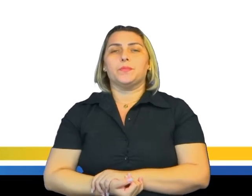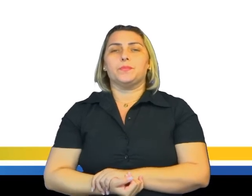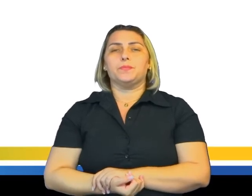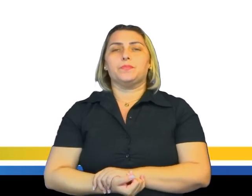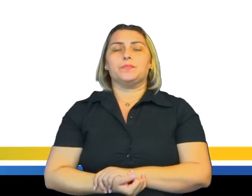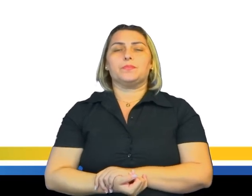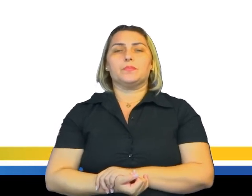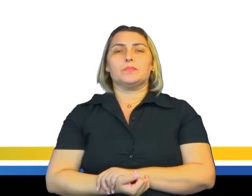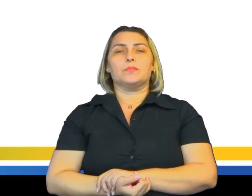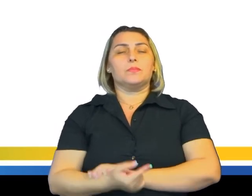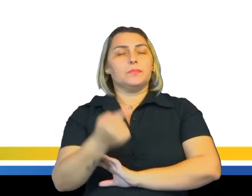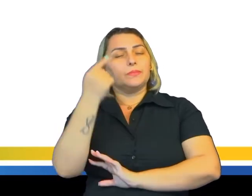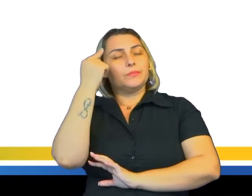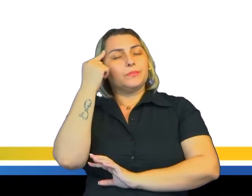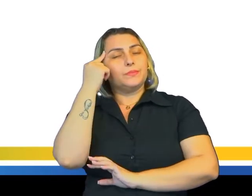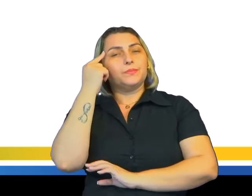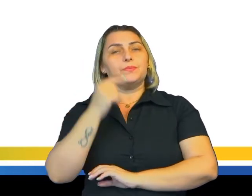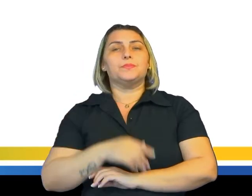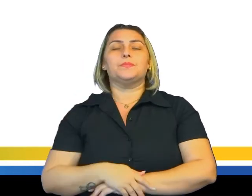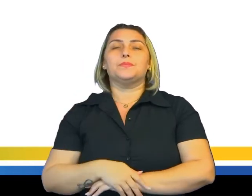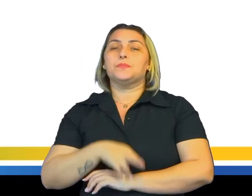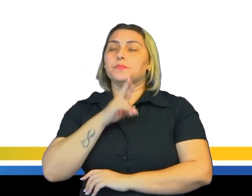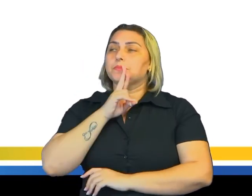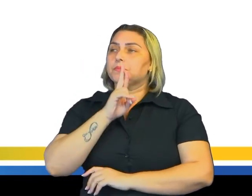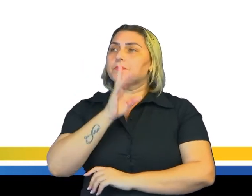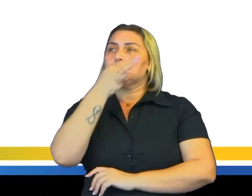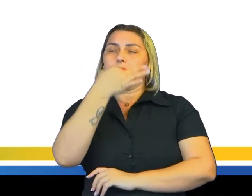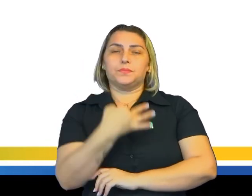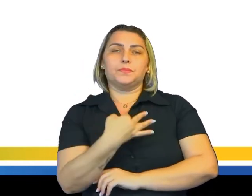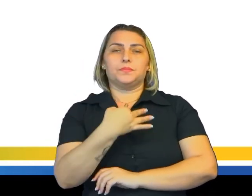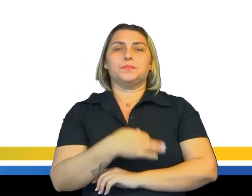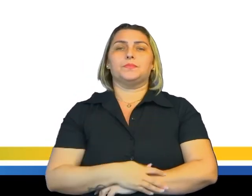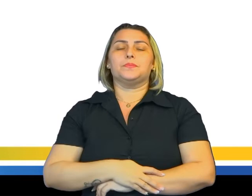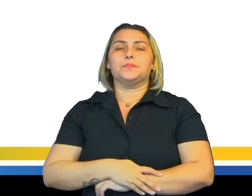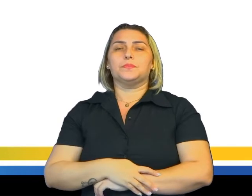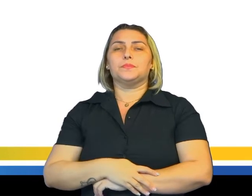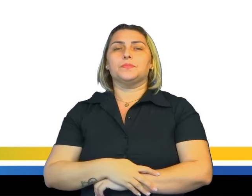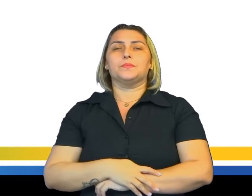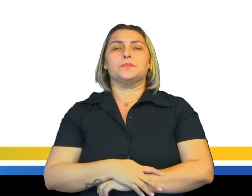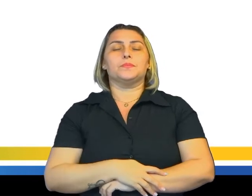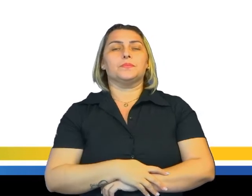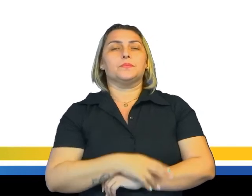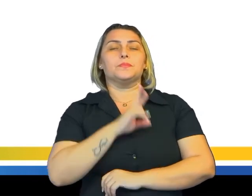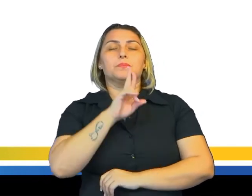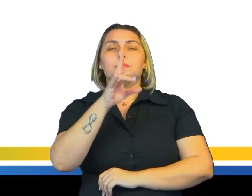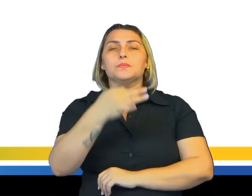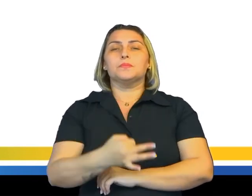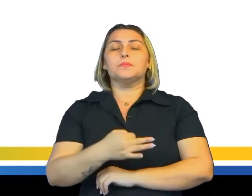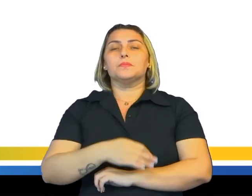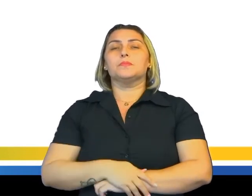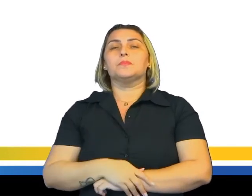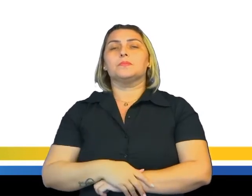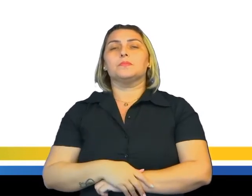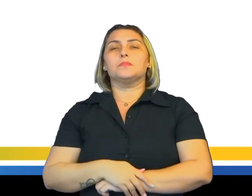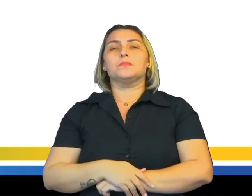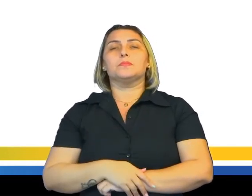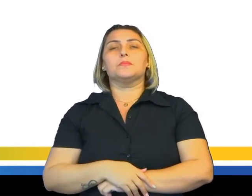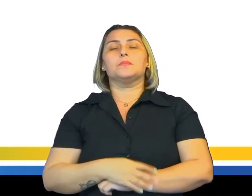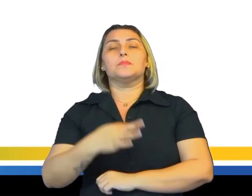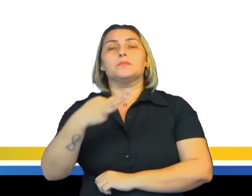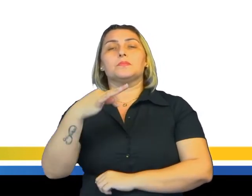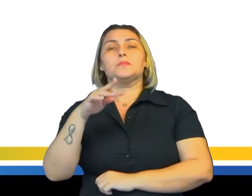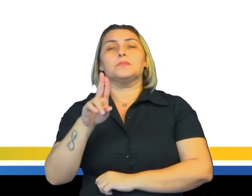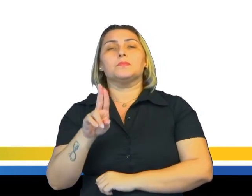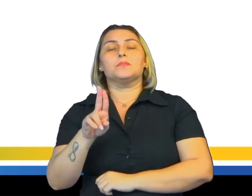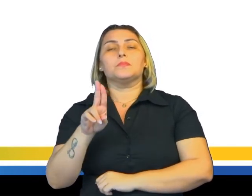Vamos lá, meninos, pensando, deem uma resposta correta. resposta correta é a tundra.